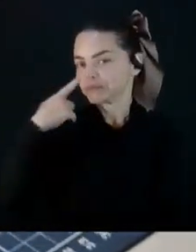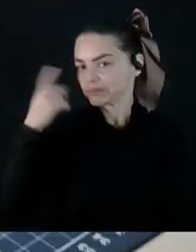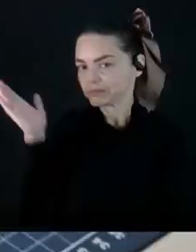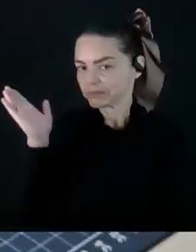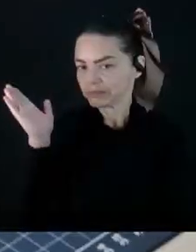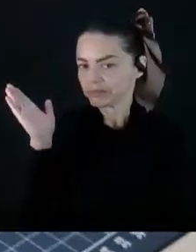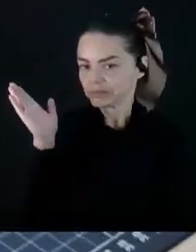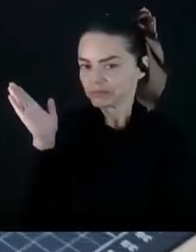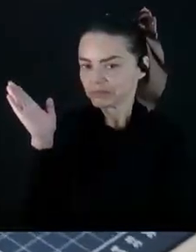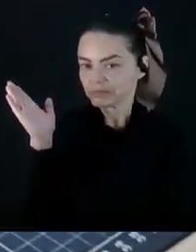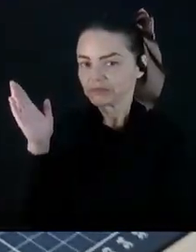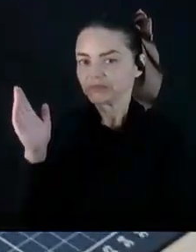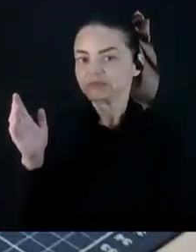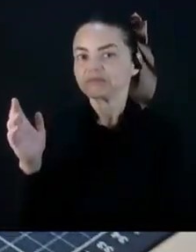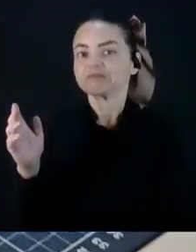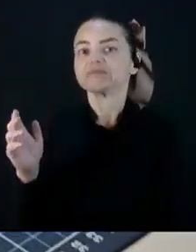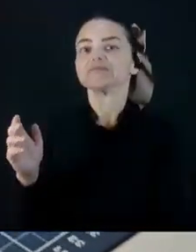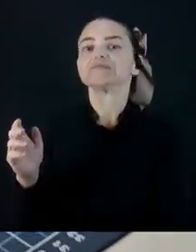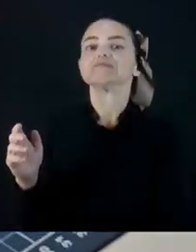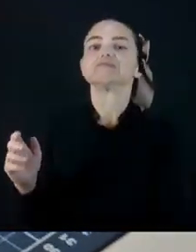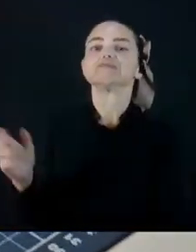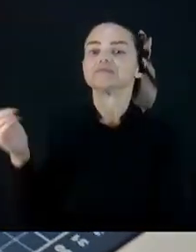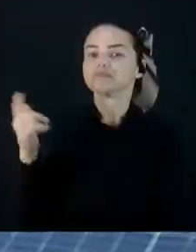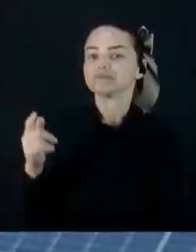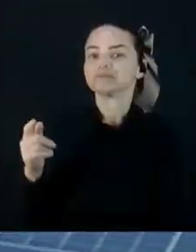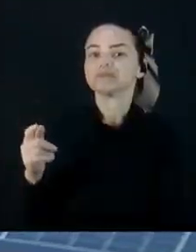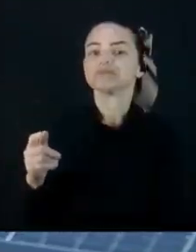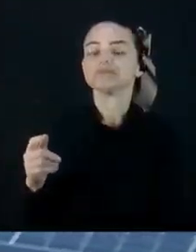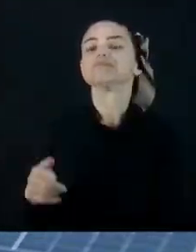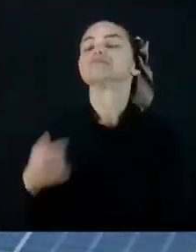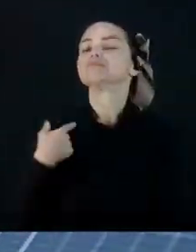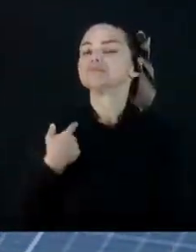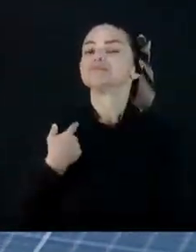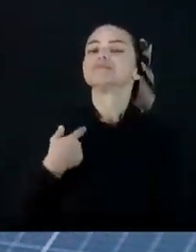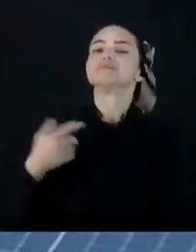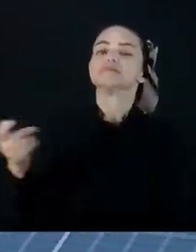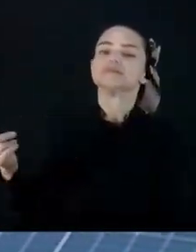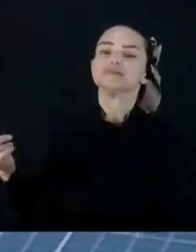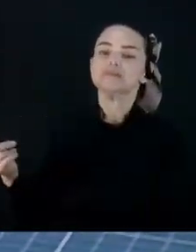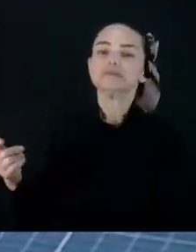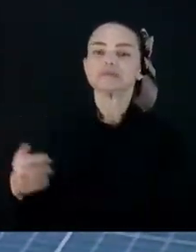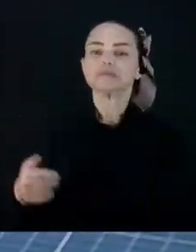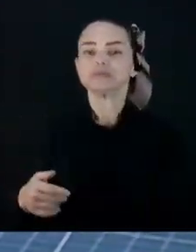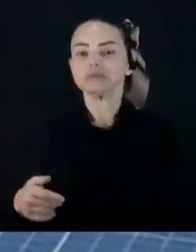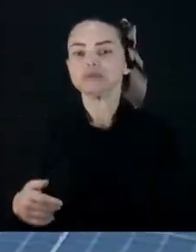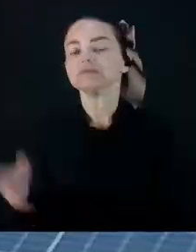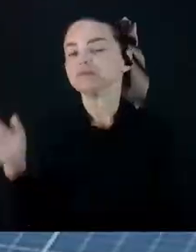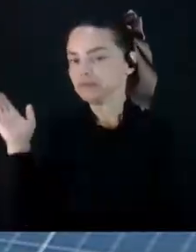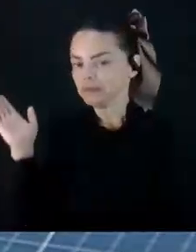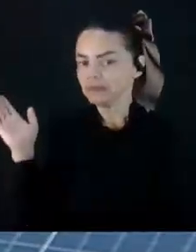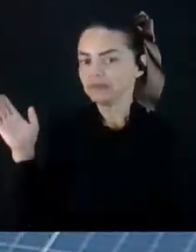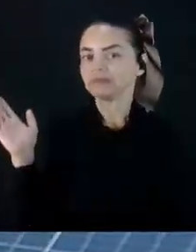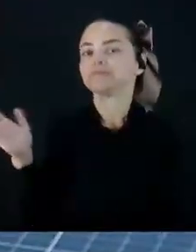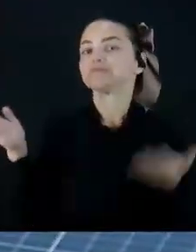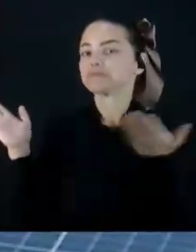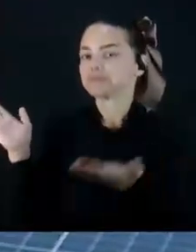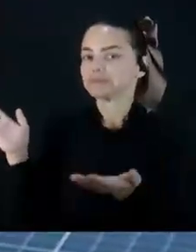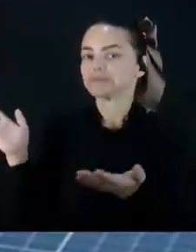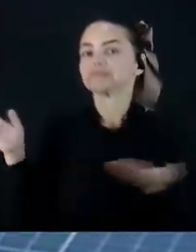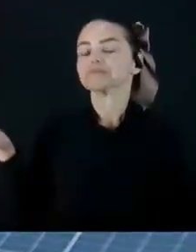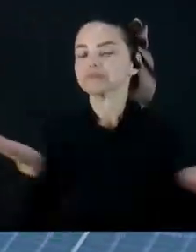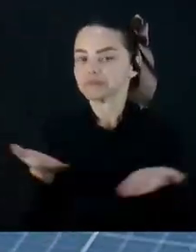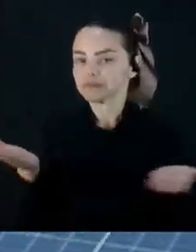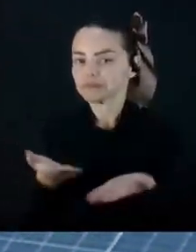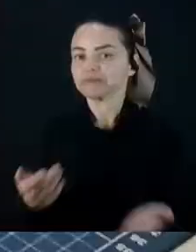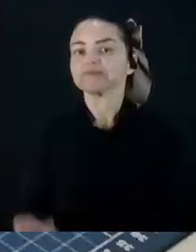Vamos abrir a peça, né? Então ela foi costurada, ela virou um tubo, né? Ela tá um tubo aqui. Aí agora nós vamos